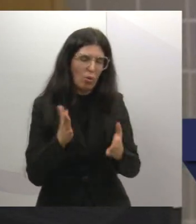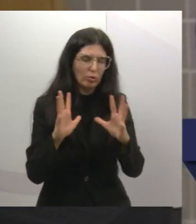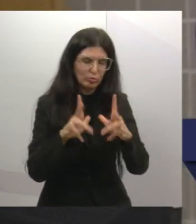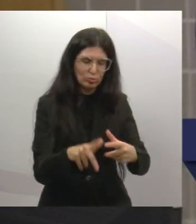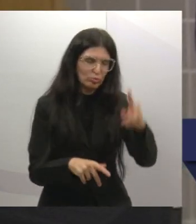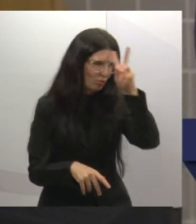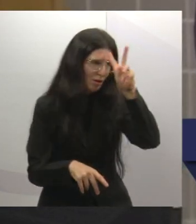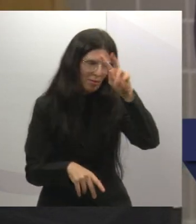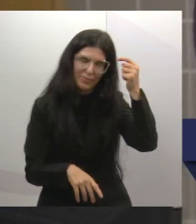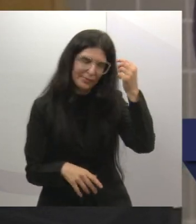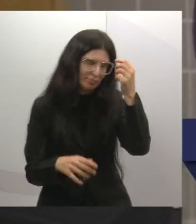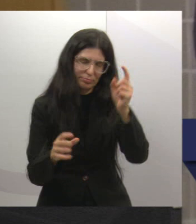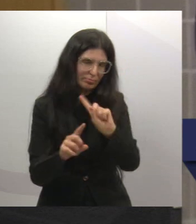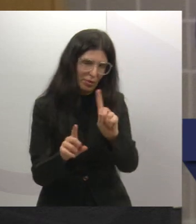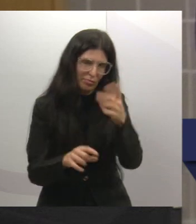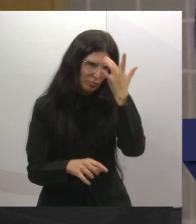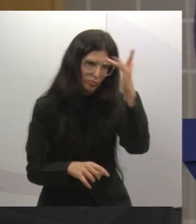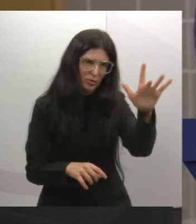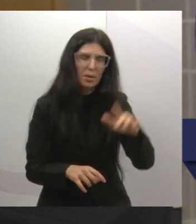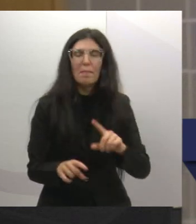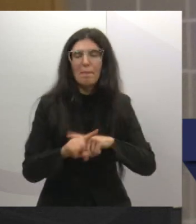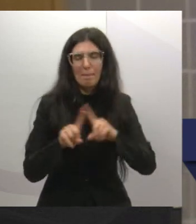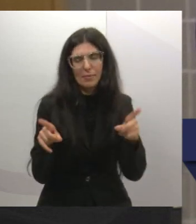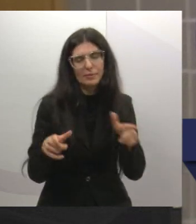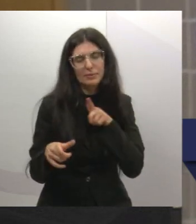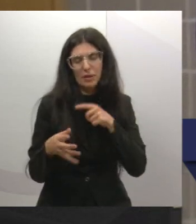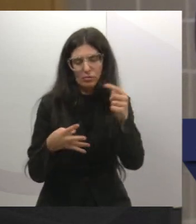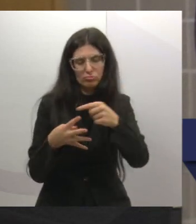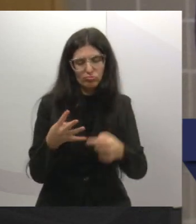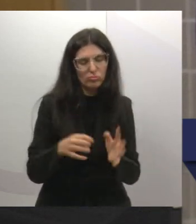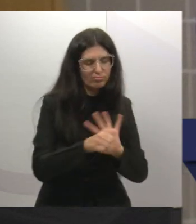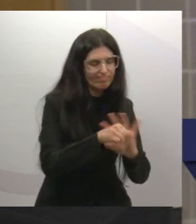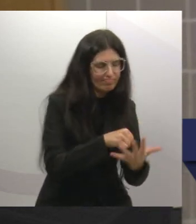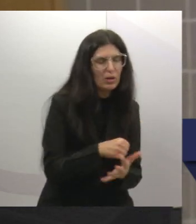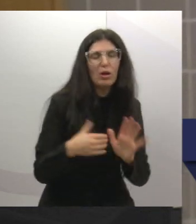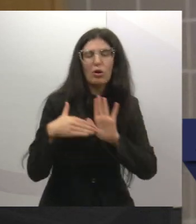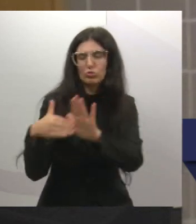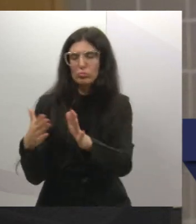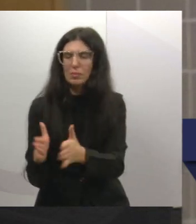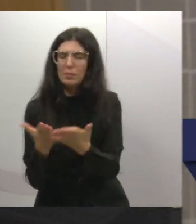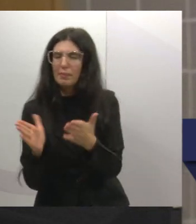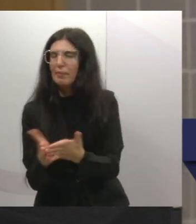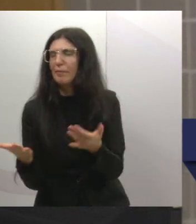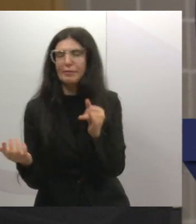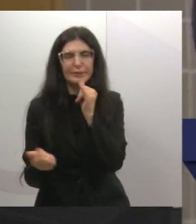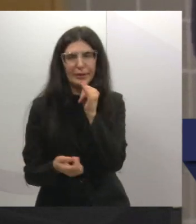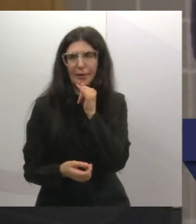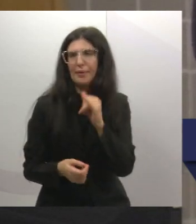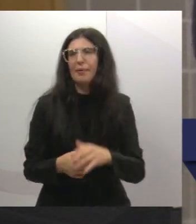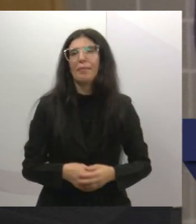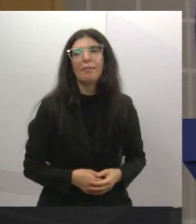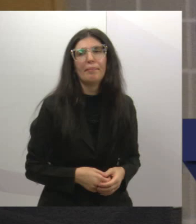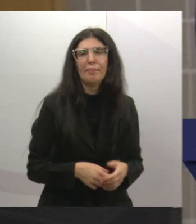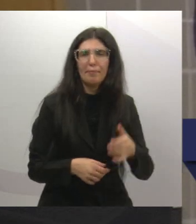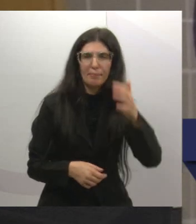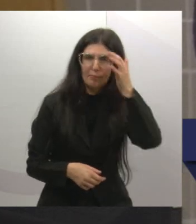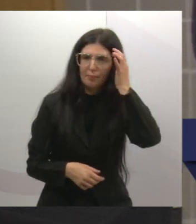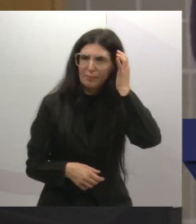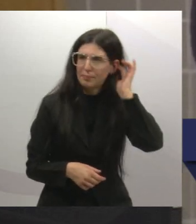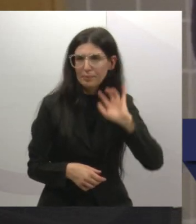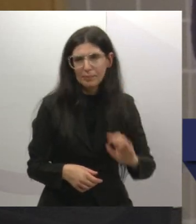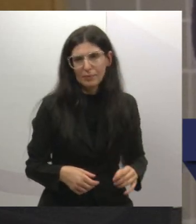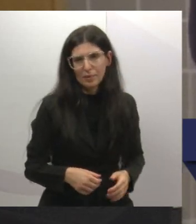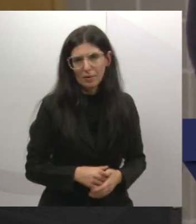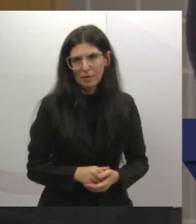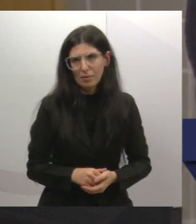tem os percentuais específicos para o Covid, para o assistencialismo, para despesas, como o senhor comentou mesmo, para poder